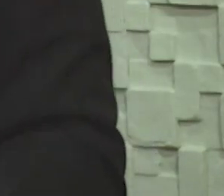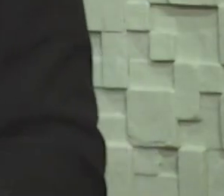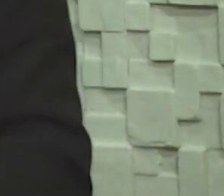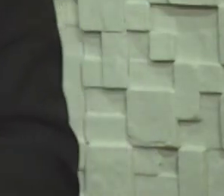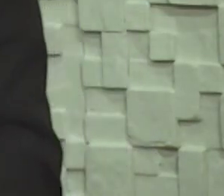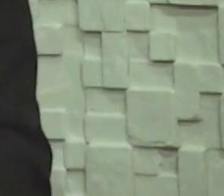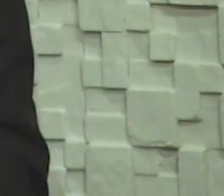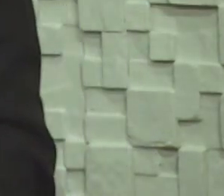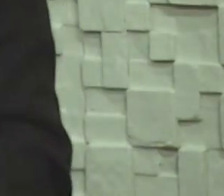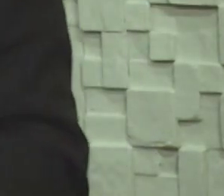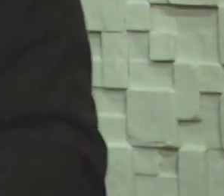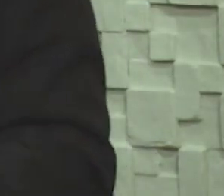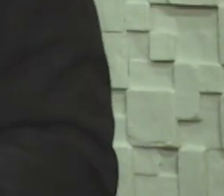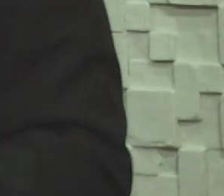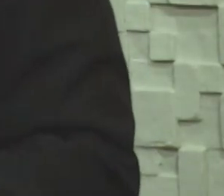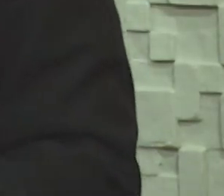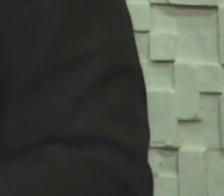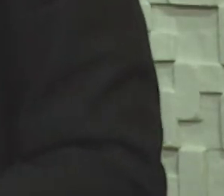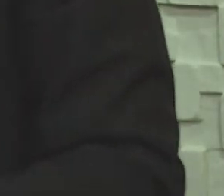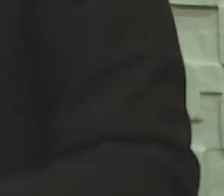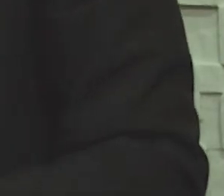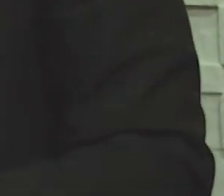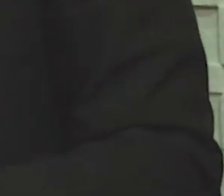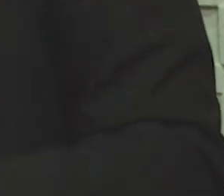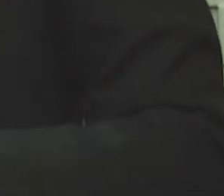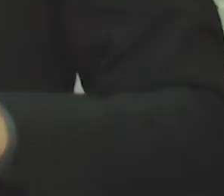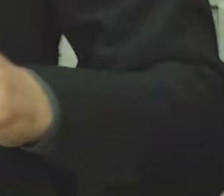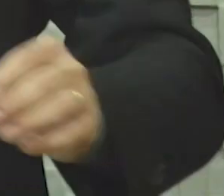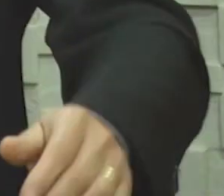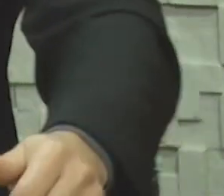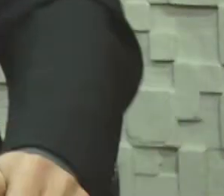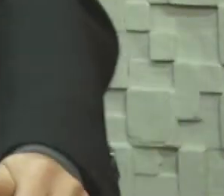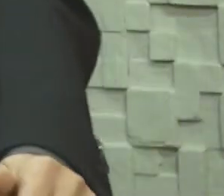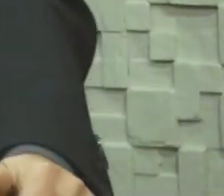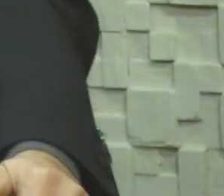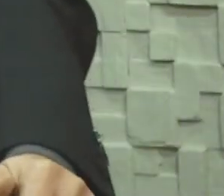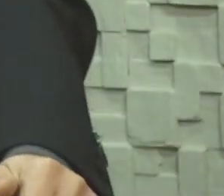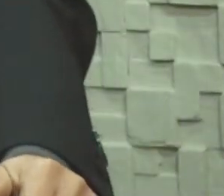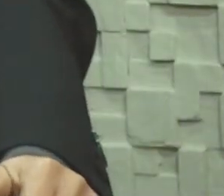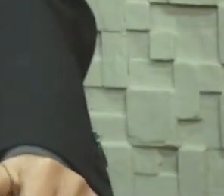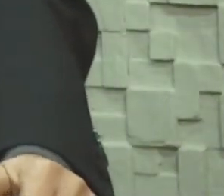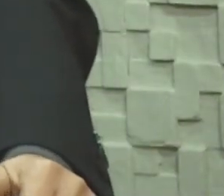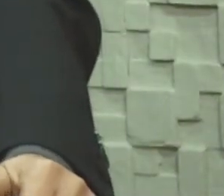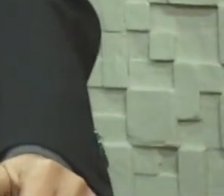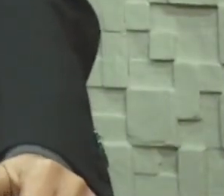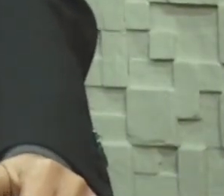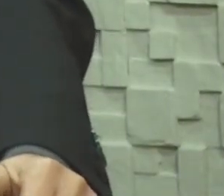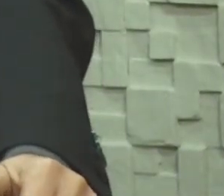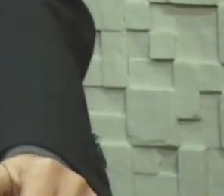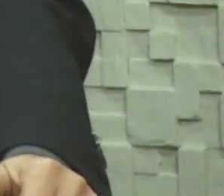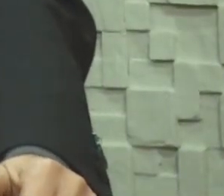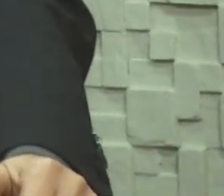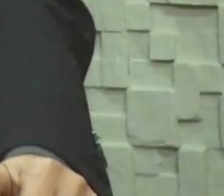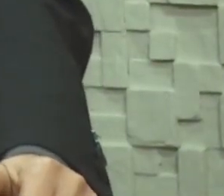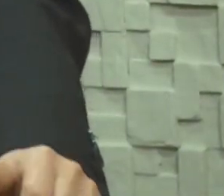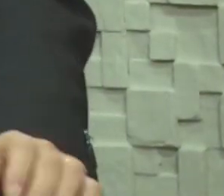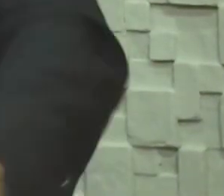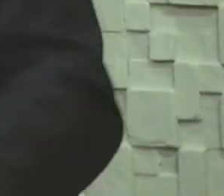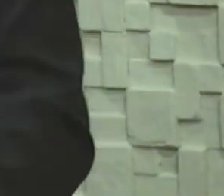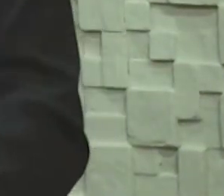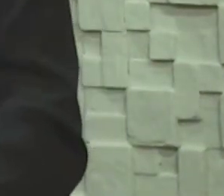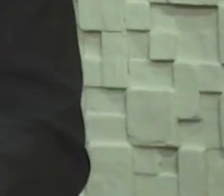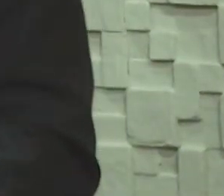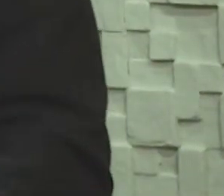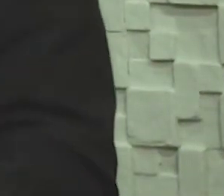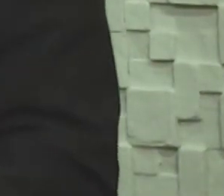absorvente papel higiênico sabonete shampoo então é trabalho muito importante que a sociedade bíblica faz e